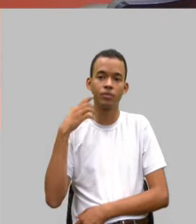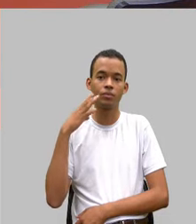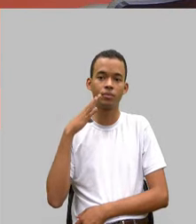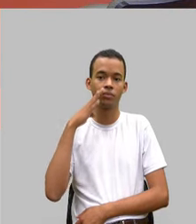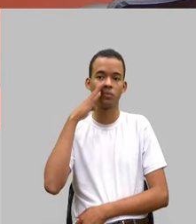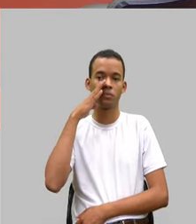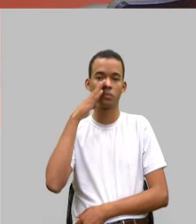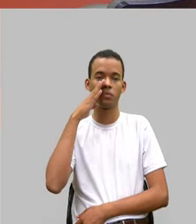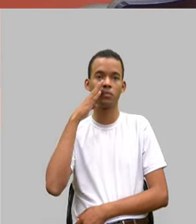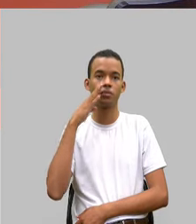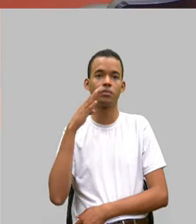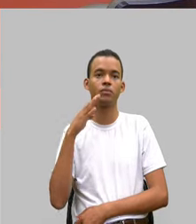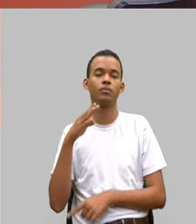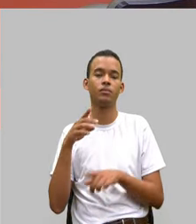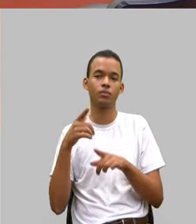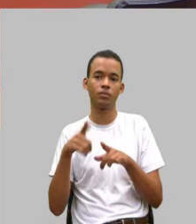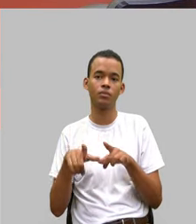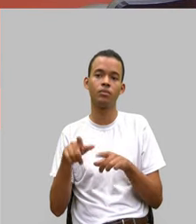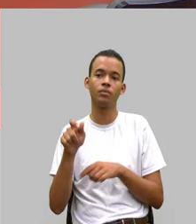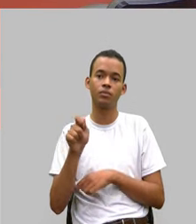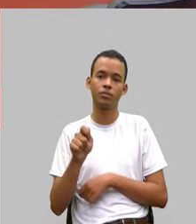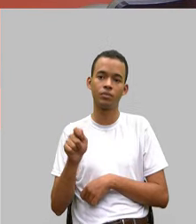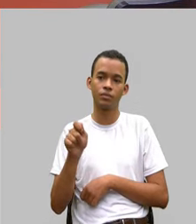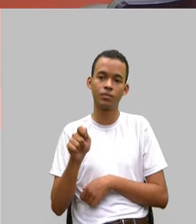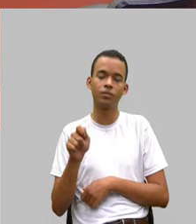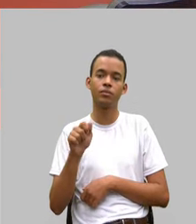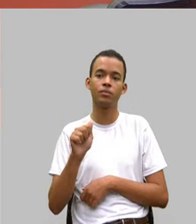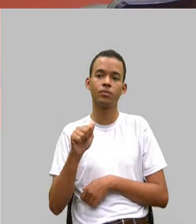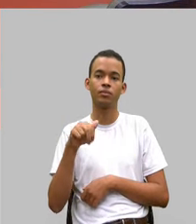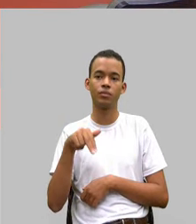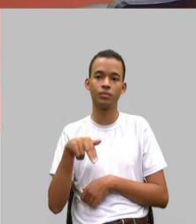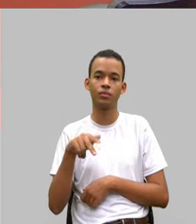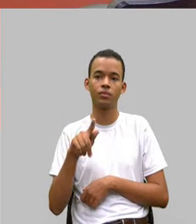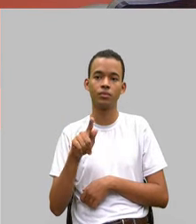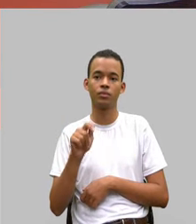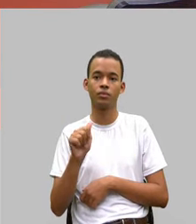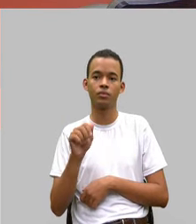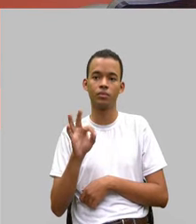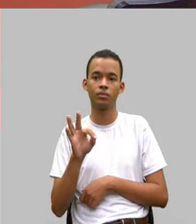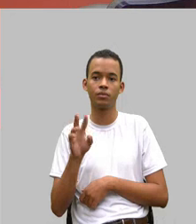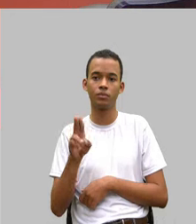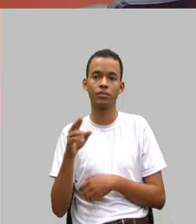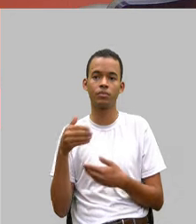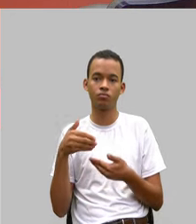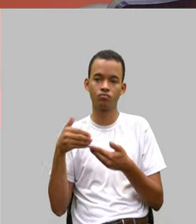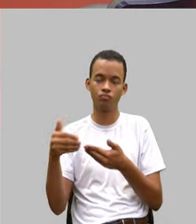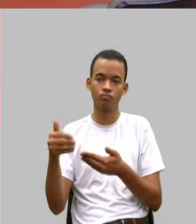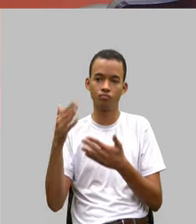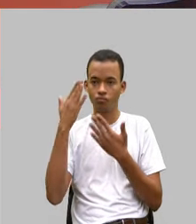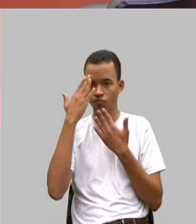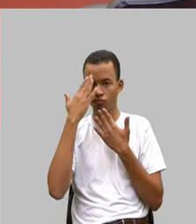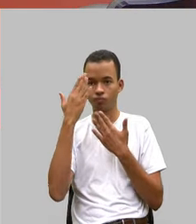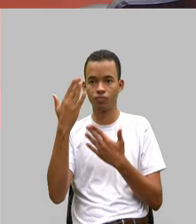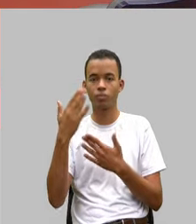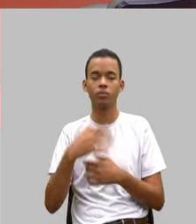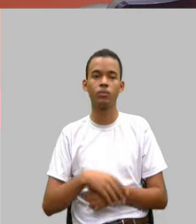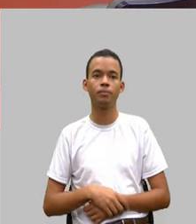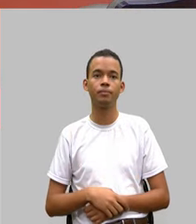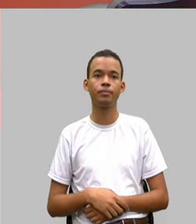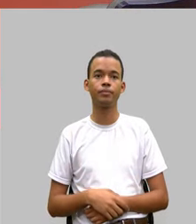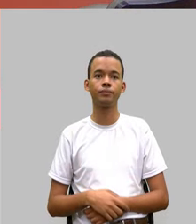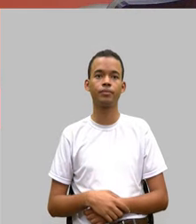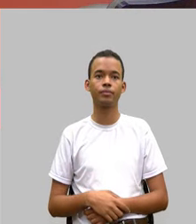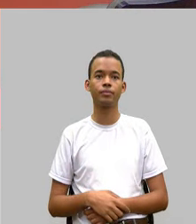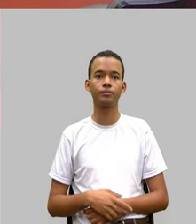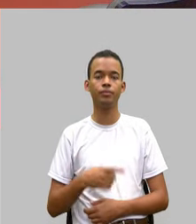me convida hoje gato medicinal eh e queria começar né trazendo Eh complementando aí a minha